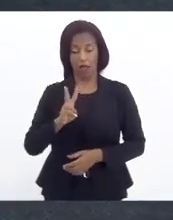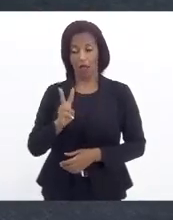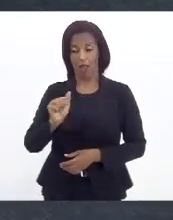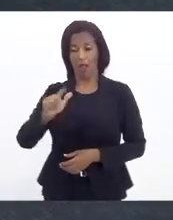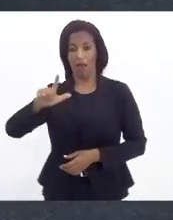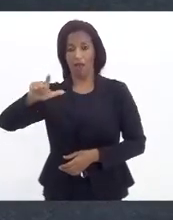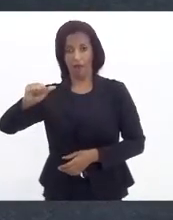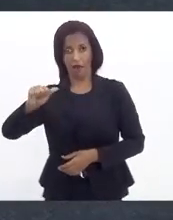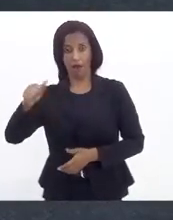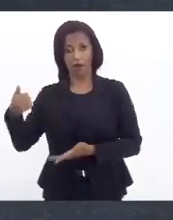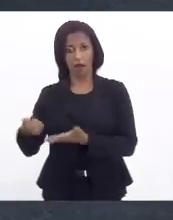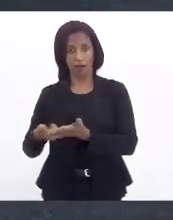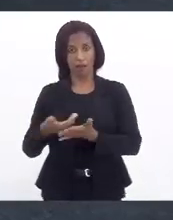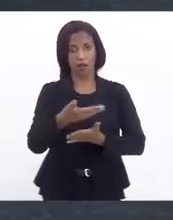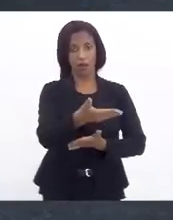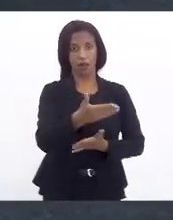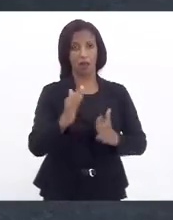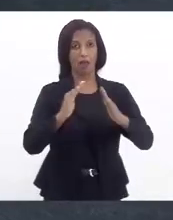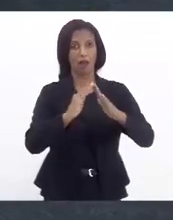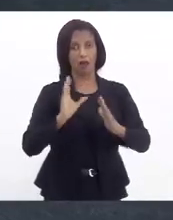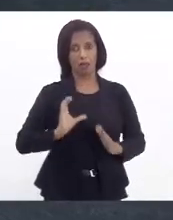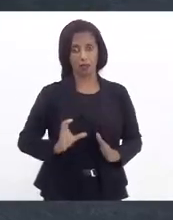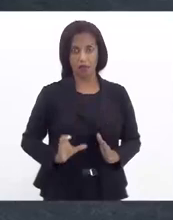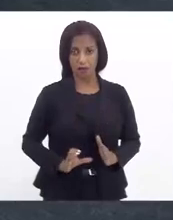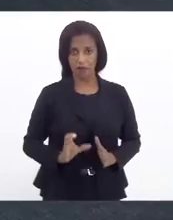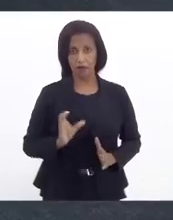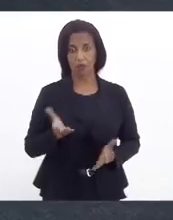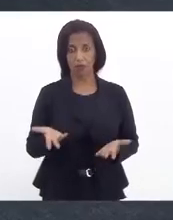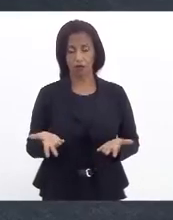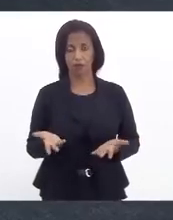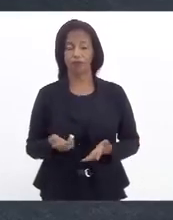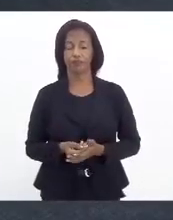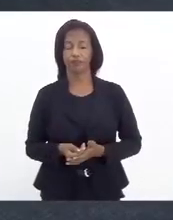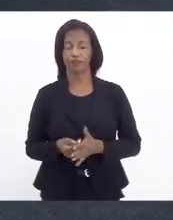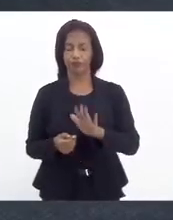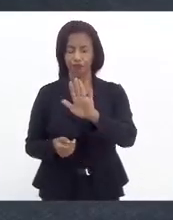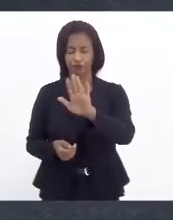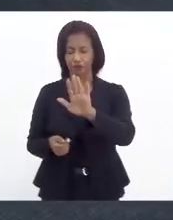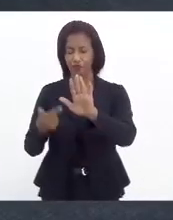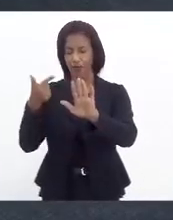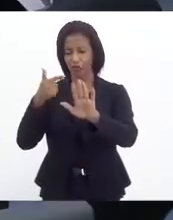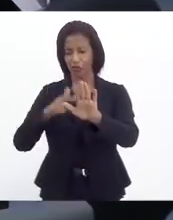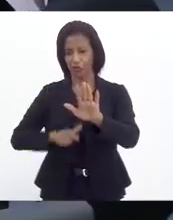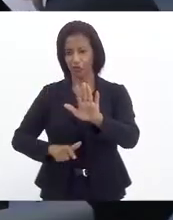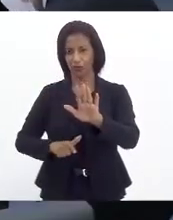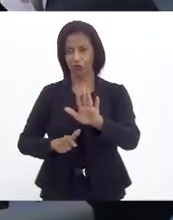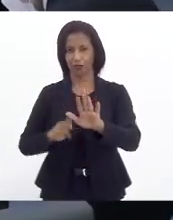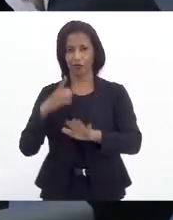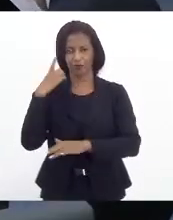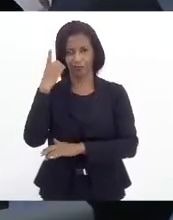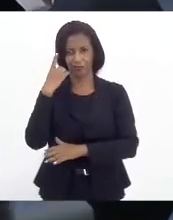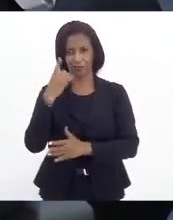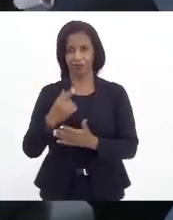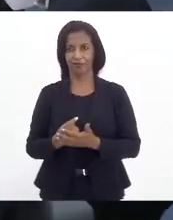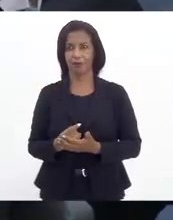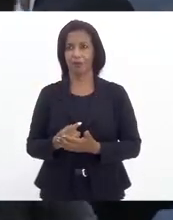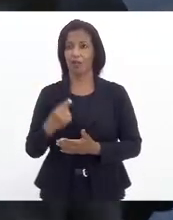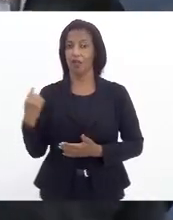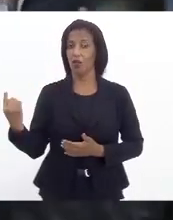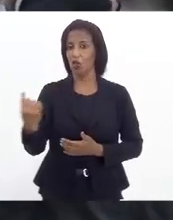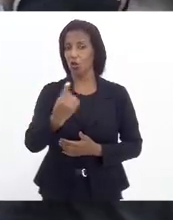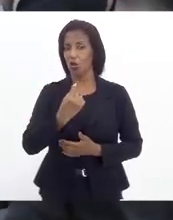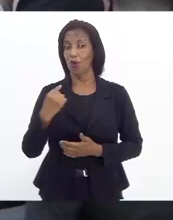tem que mandar para a Casa Civil. Como foi as outras secretarias. De novo, deputada enfermeira. Nós aqui somos